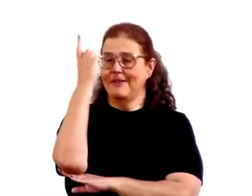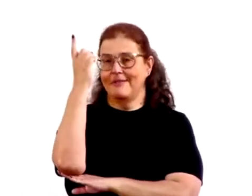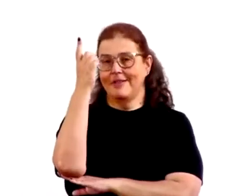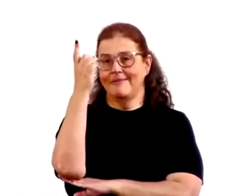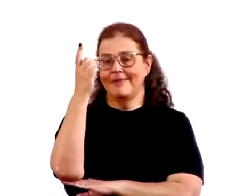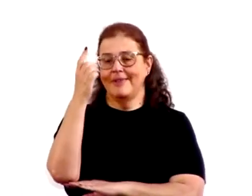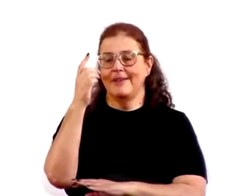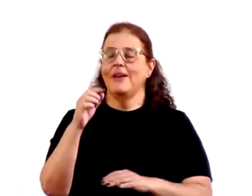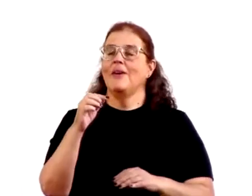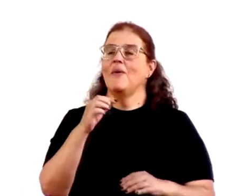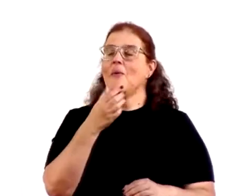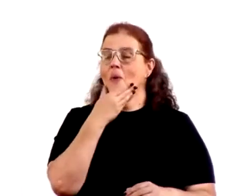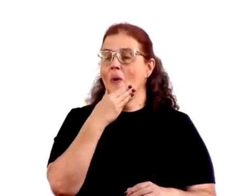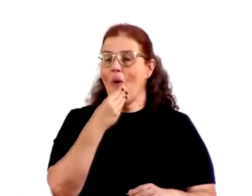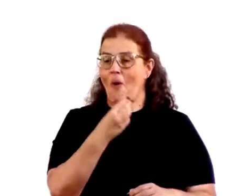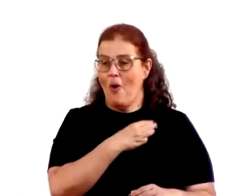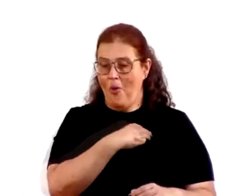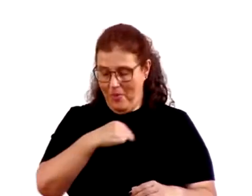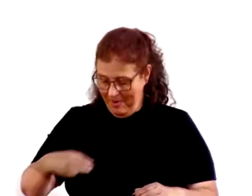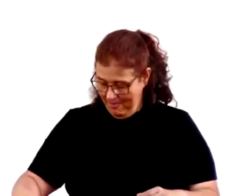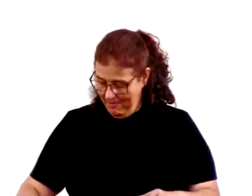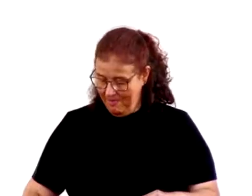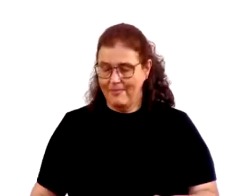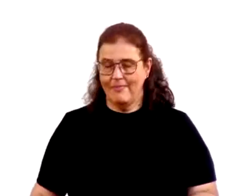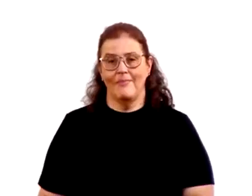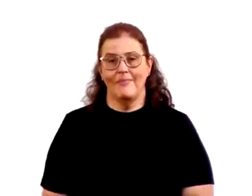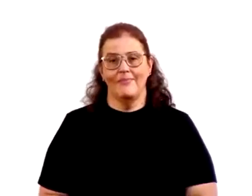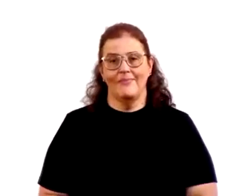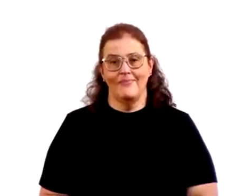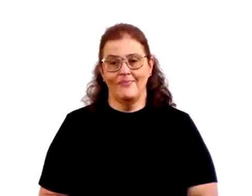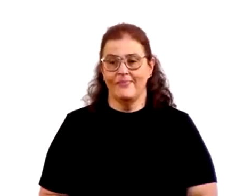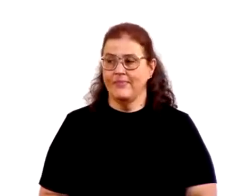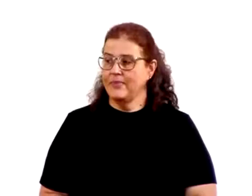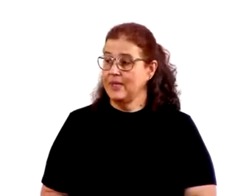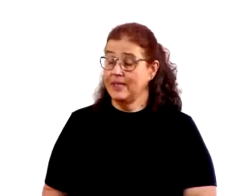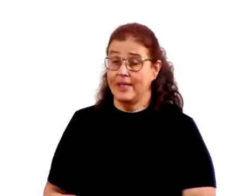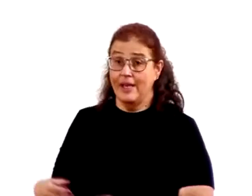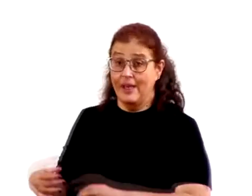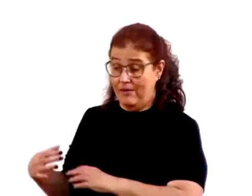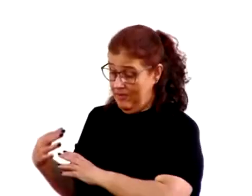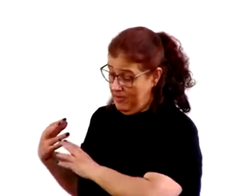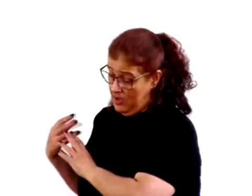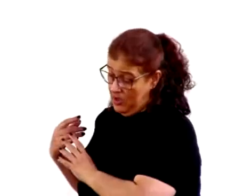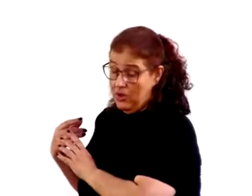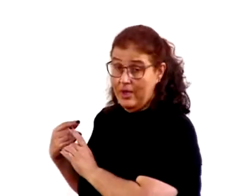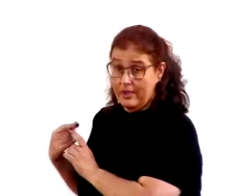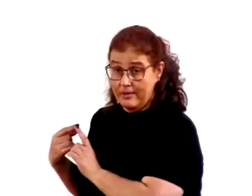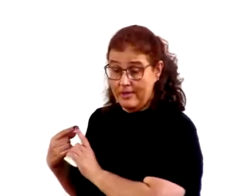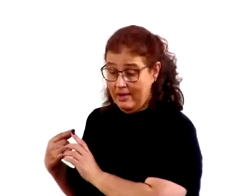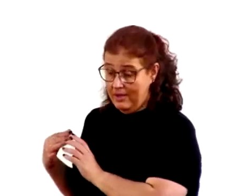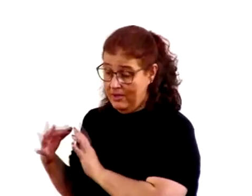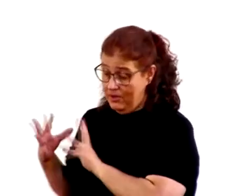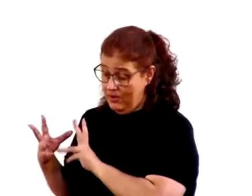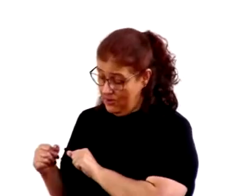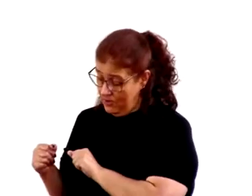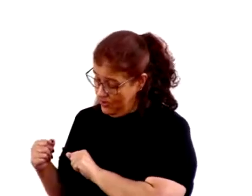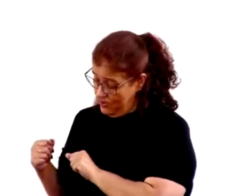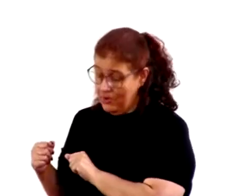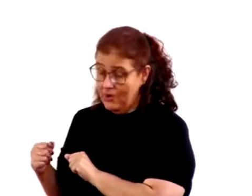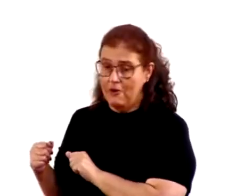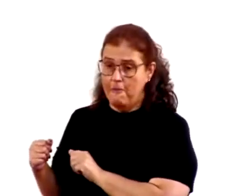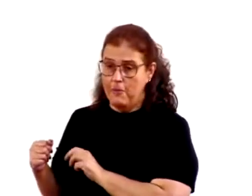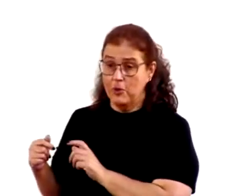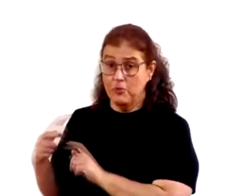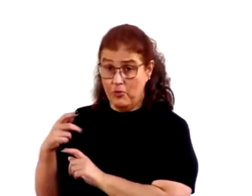e então os pastores do campo, daqui a pouquinho, alguns magos estarão batendo nas portas